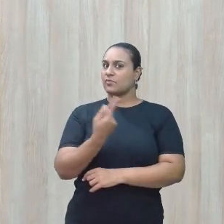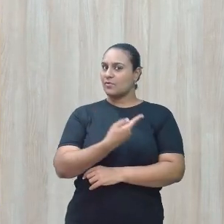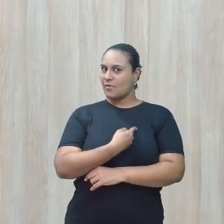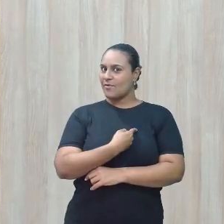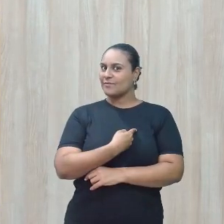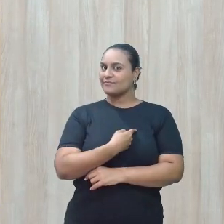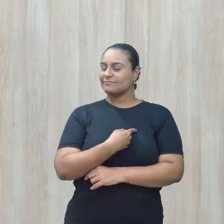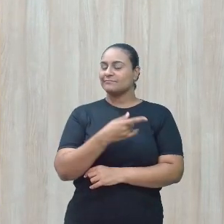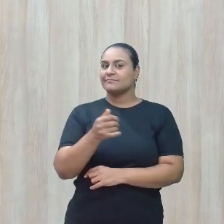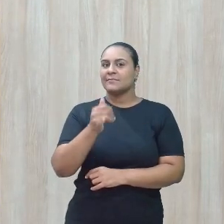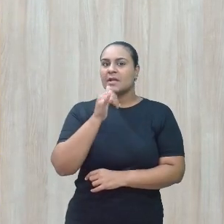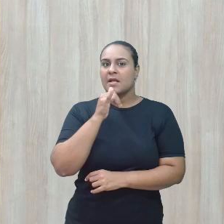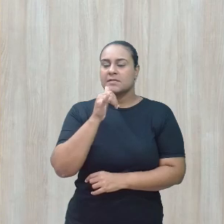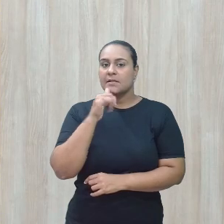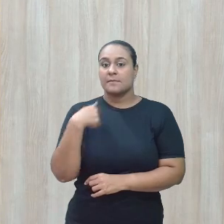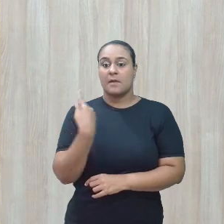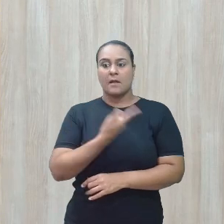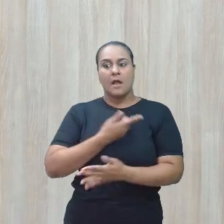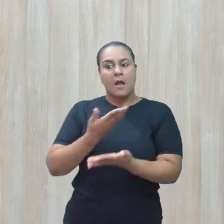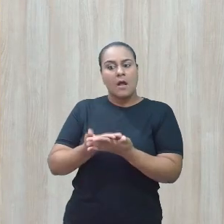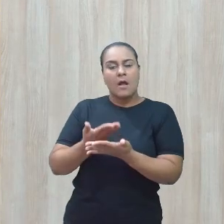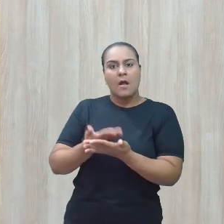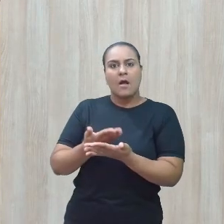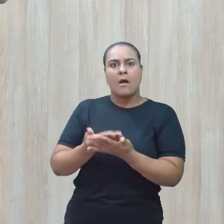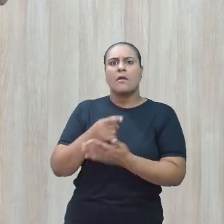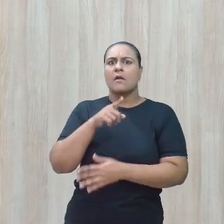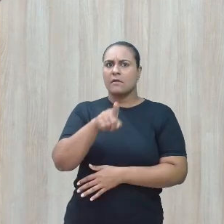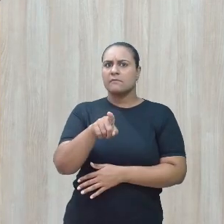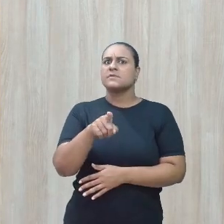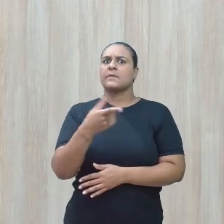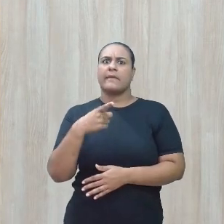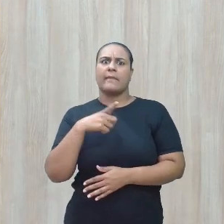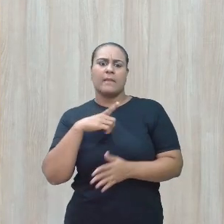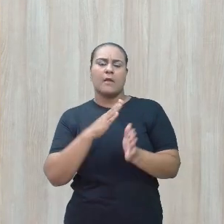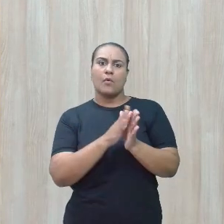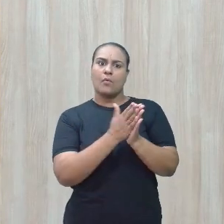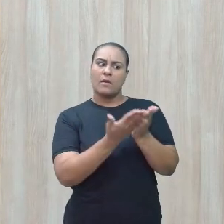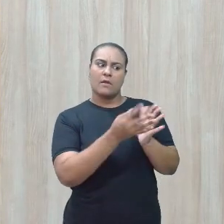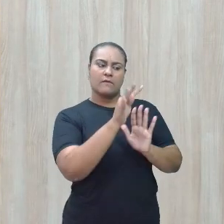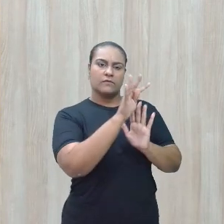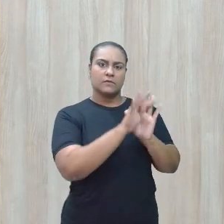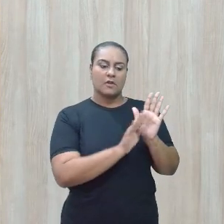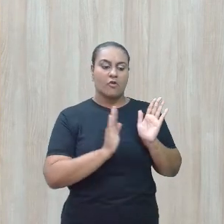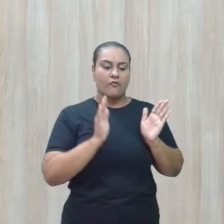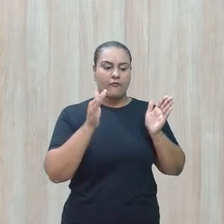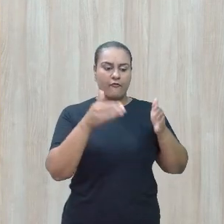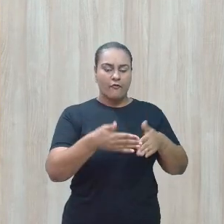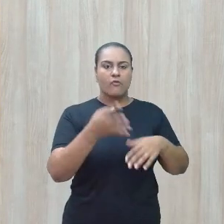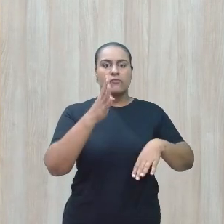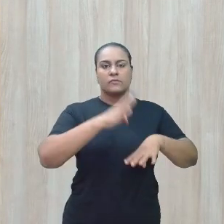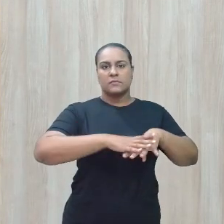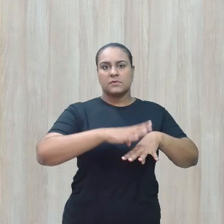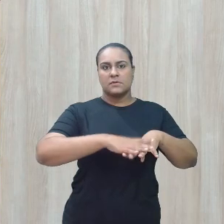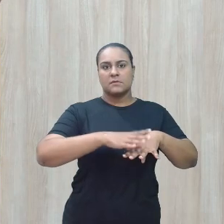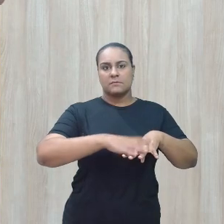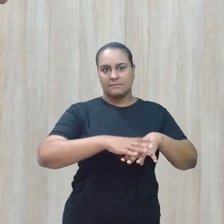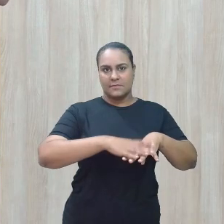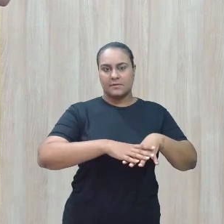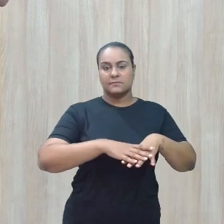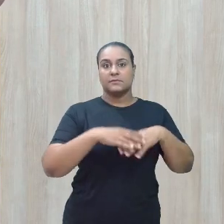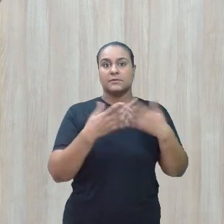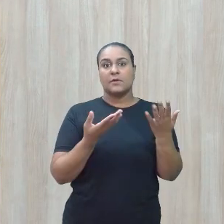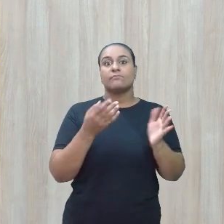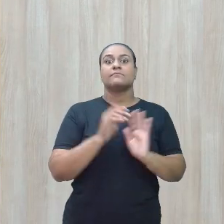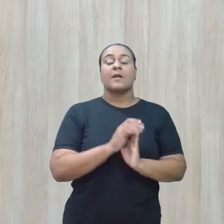exemplo, aqui a gente está dando aula e você deve ter um livro-texto voltado para a disciplina de matemática. No começo de cada